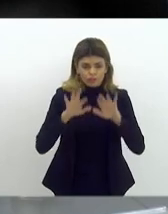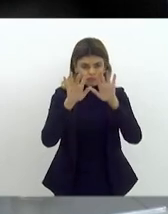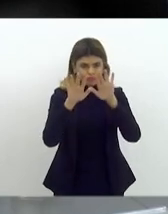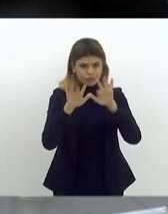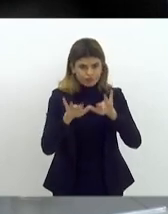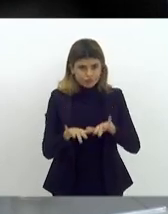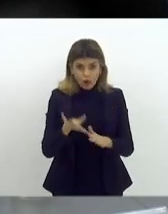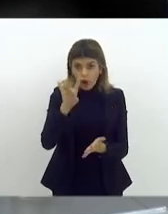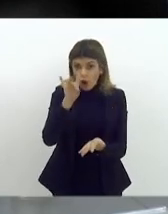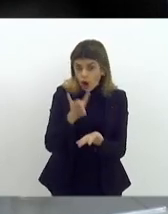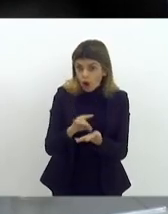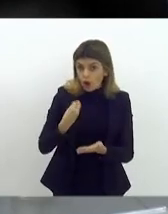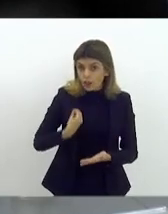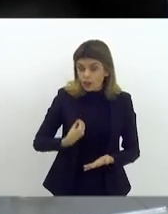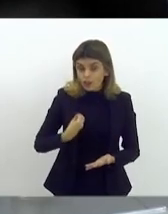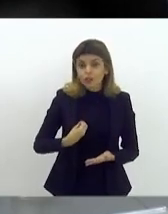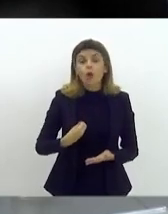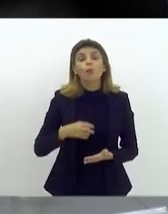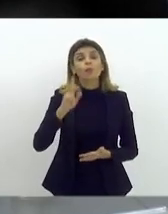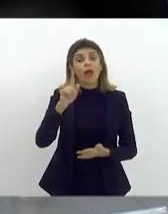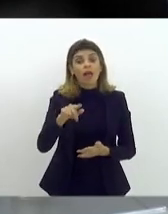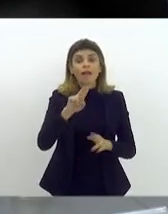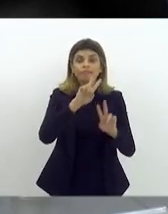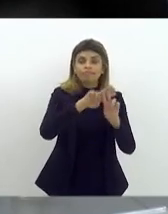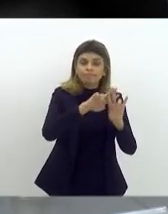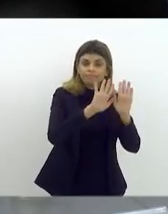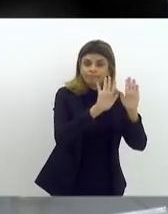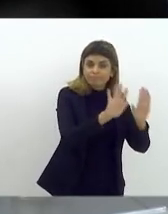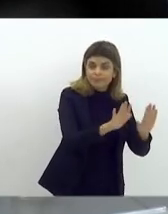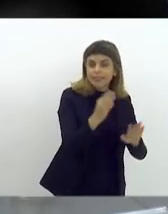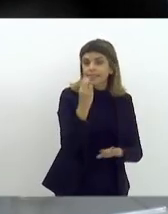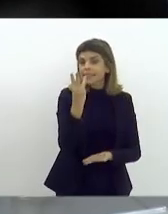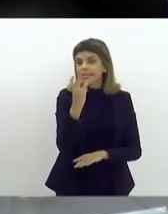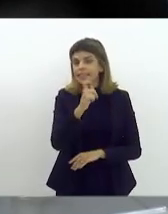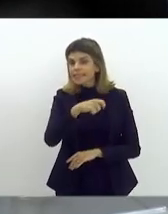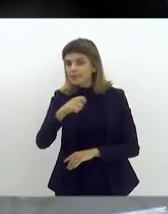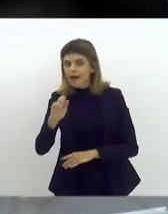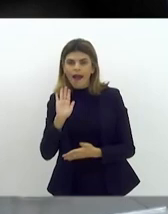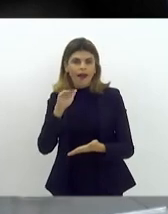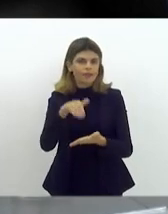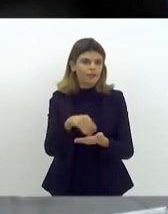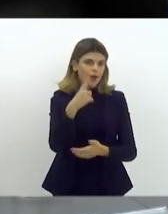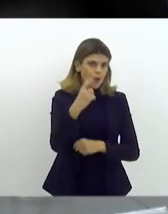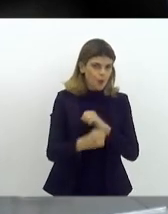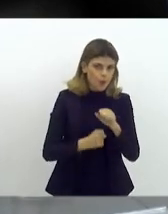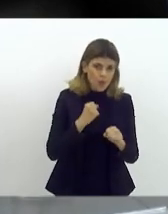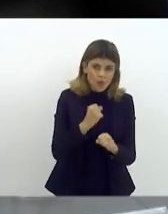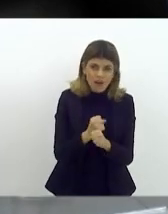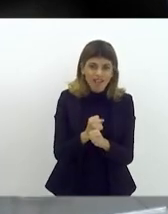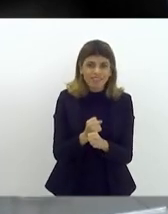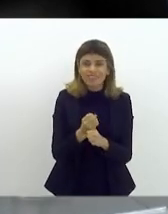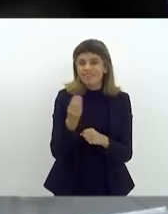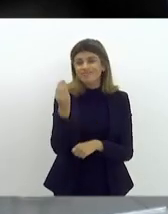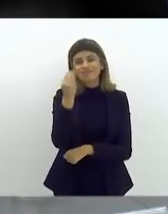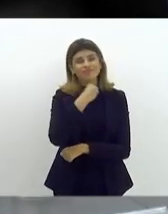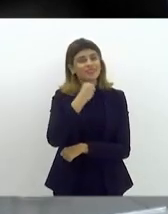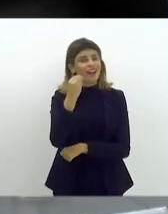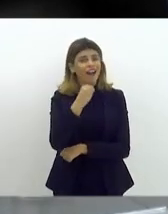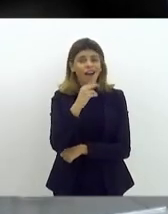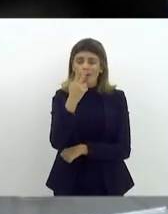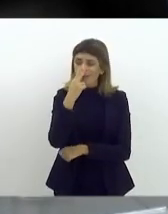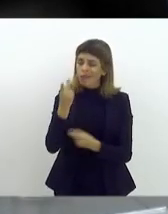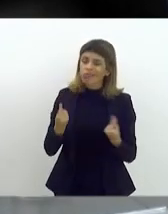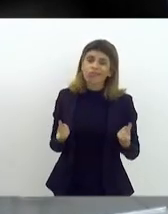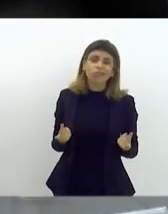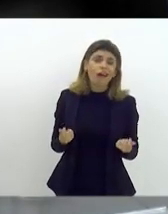um crime cuja apenas de Detenção de três meses a um ano ou seja um crime de menor potencial ofensivo que